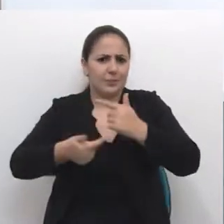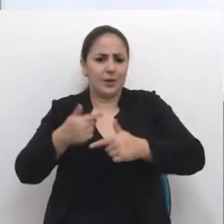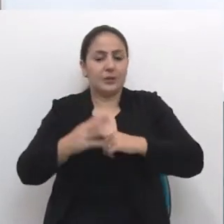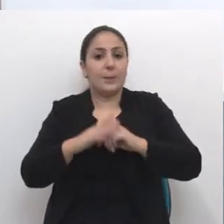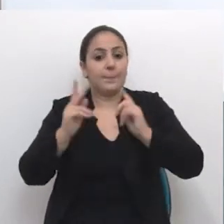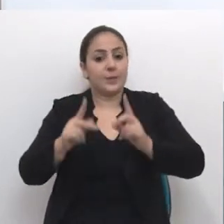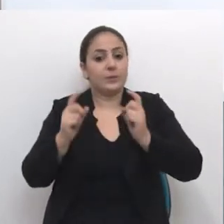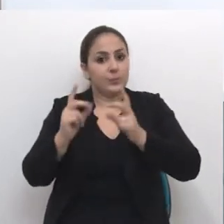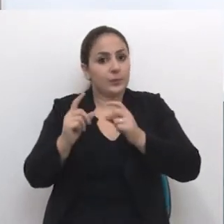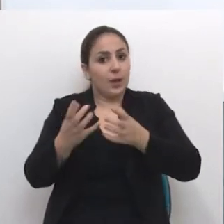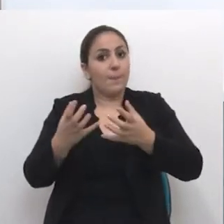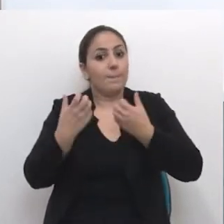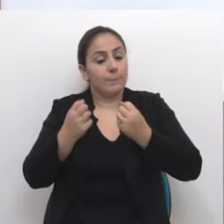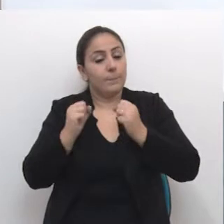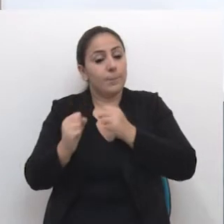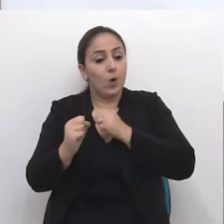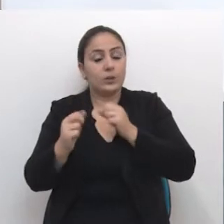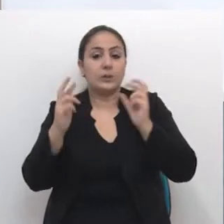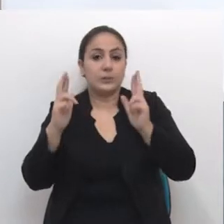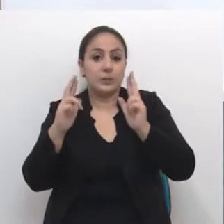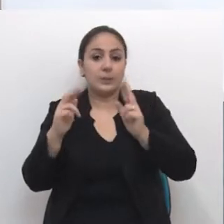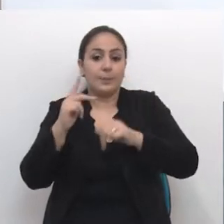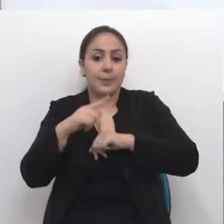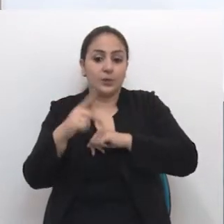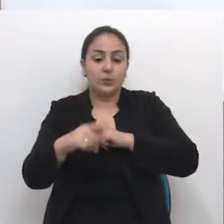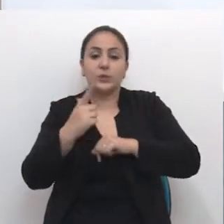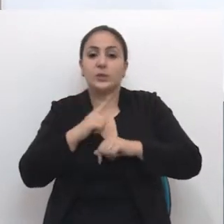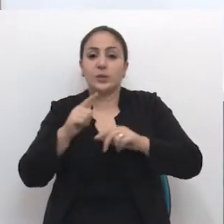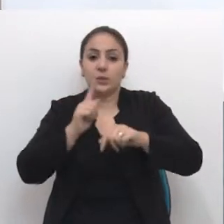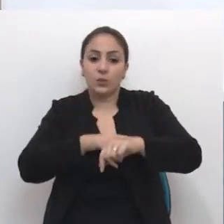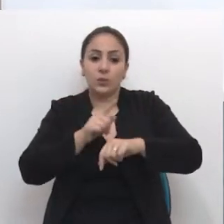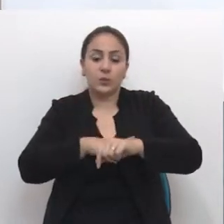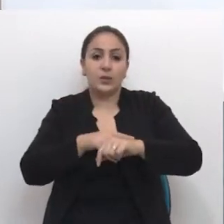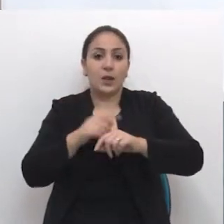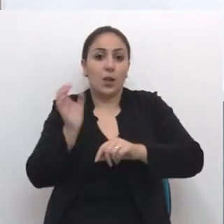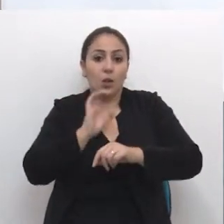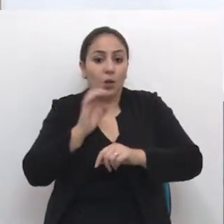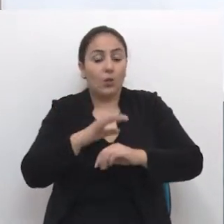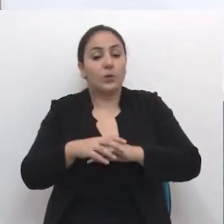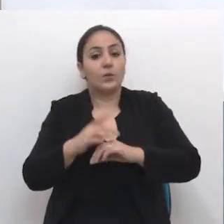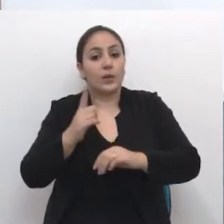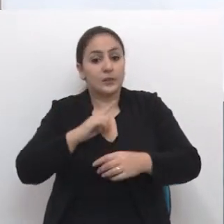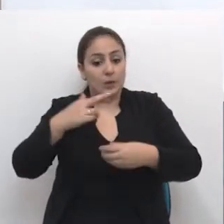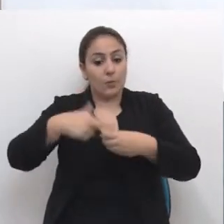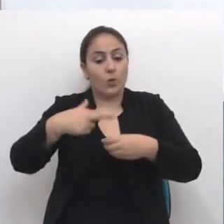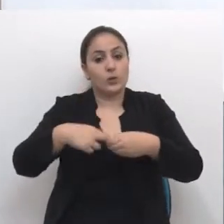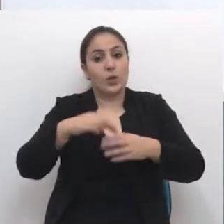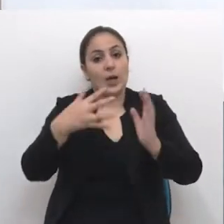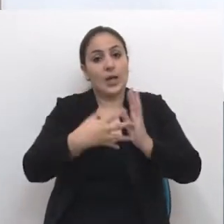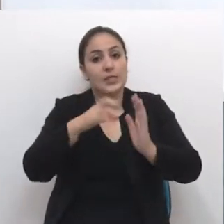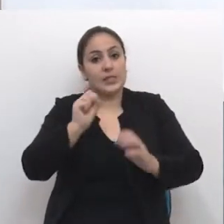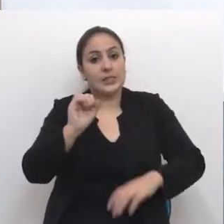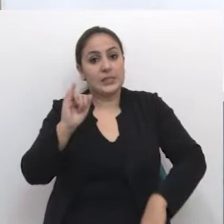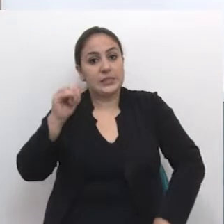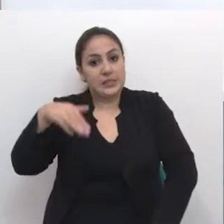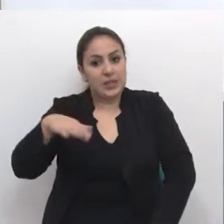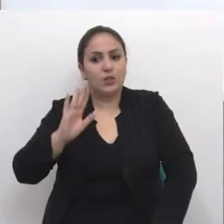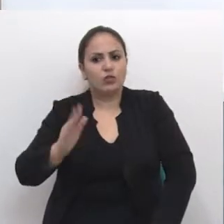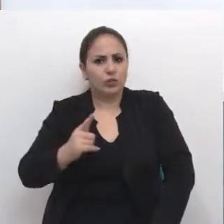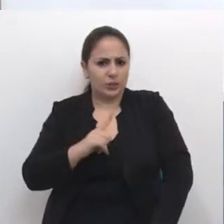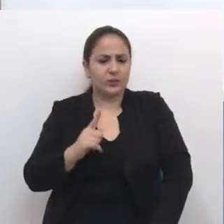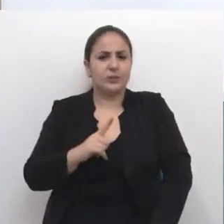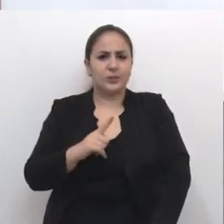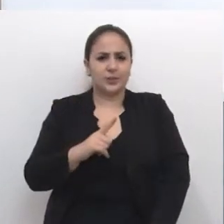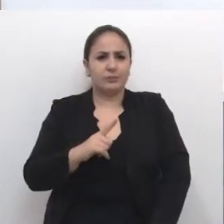GNV podem esperar que Passo Fundo terá distribuição logo. Já existe o posto da Rede Sim, que está com um